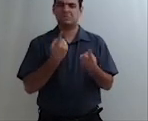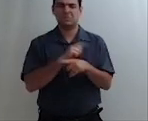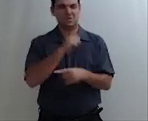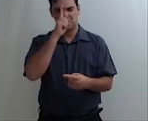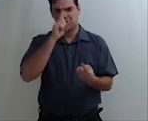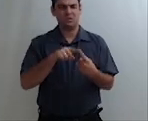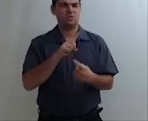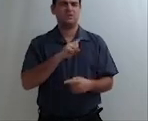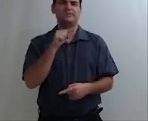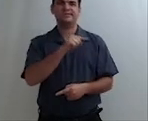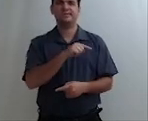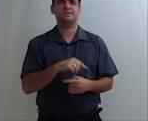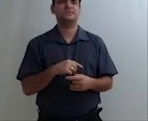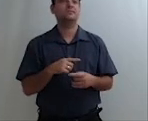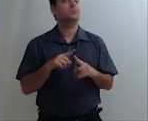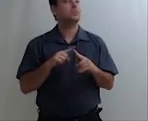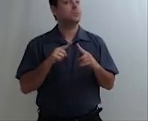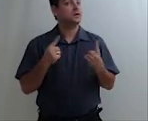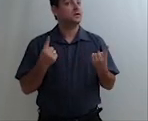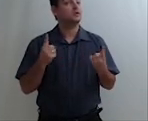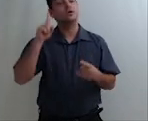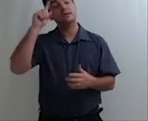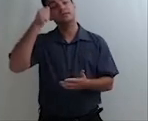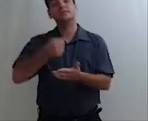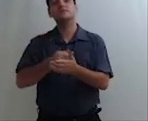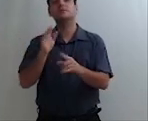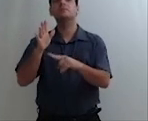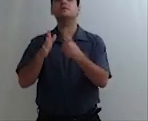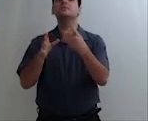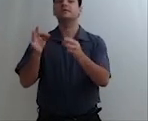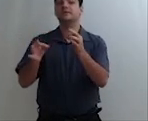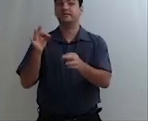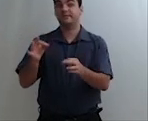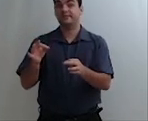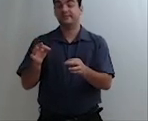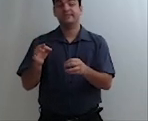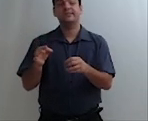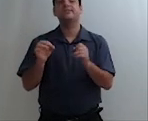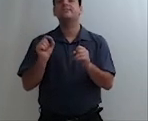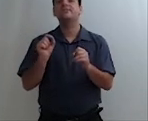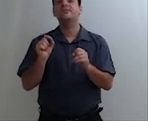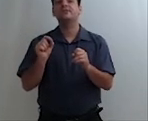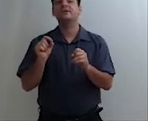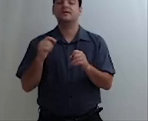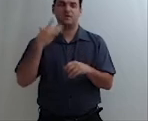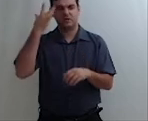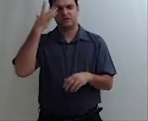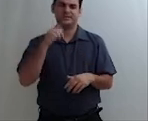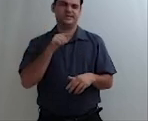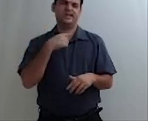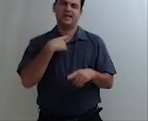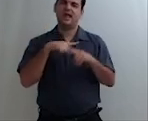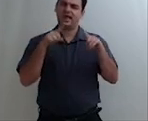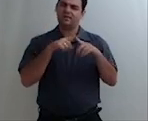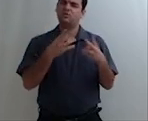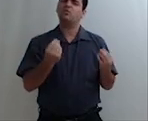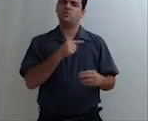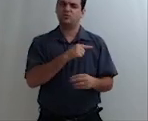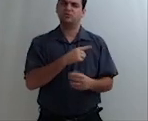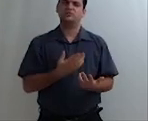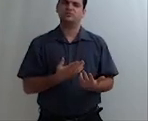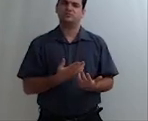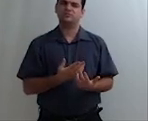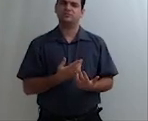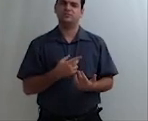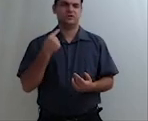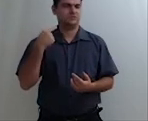eh invocando aqui a decisão de primeira instância que não merece a crítica que foi feita diz o diz